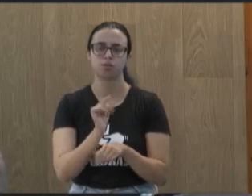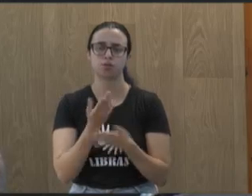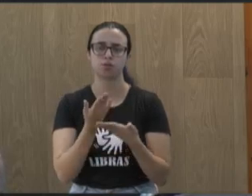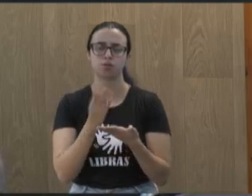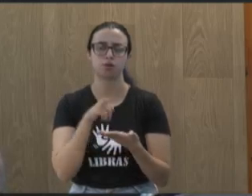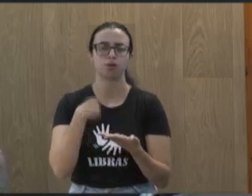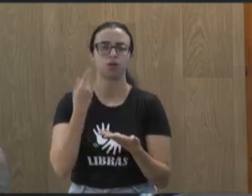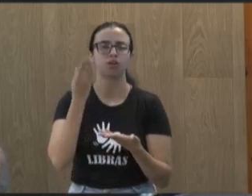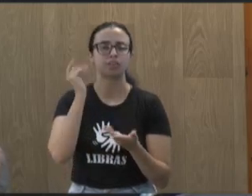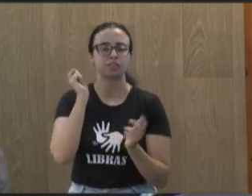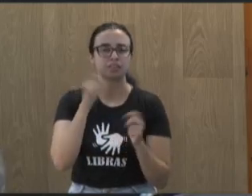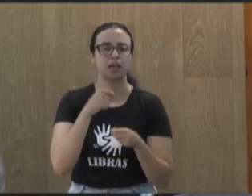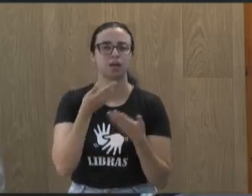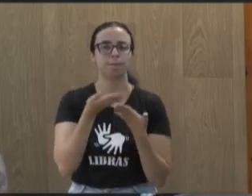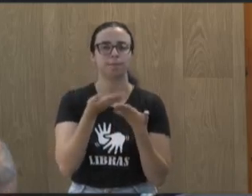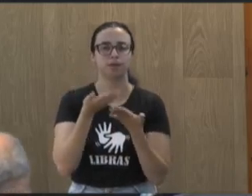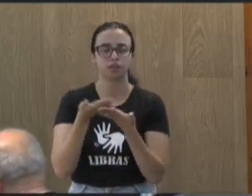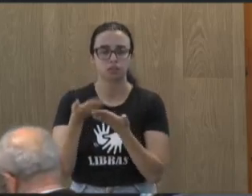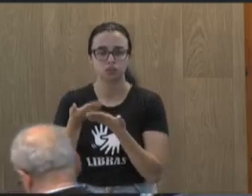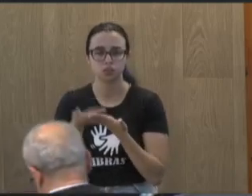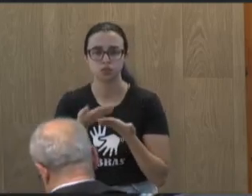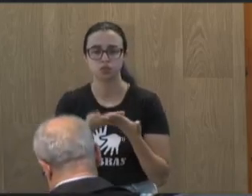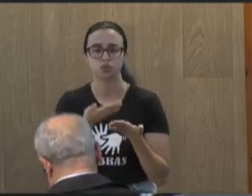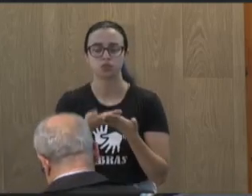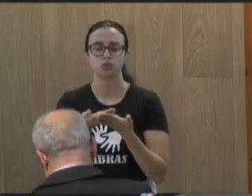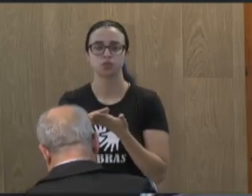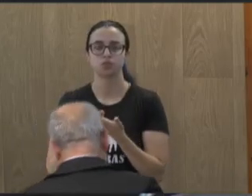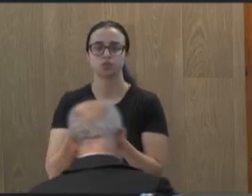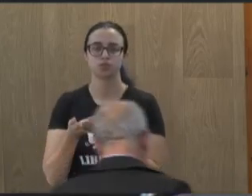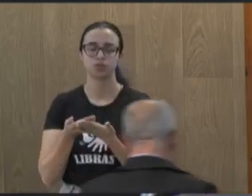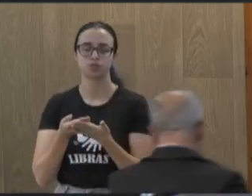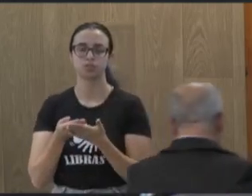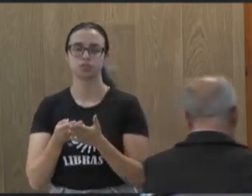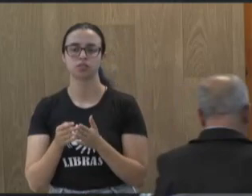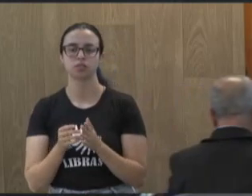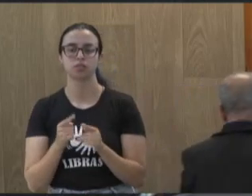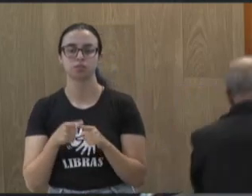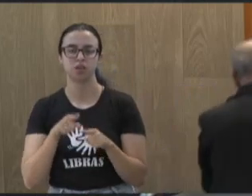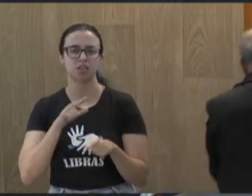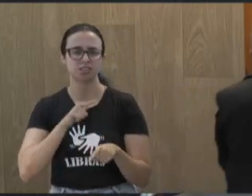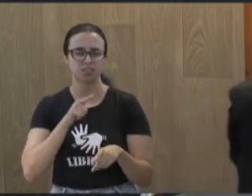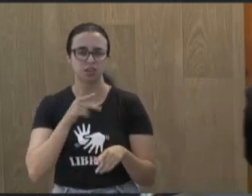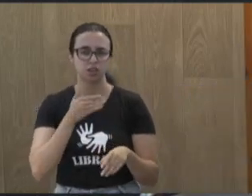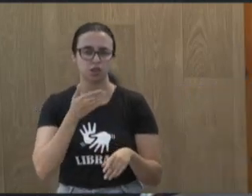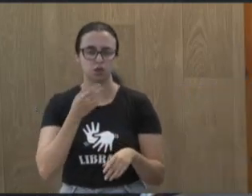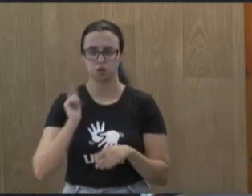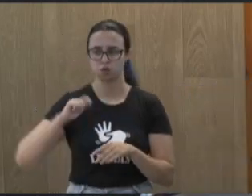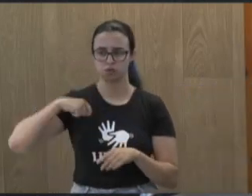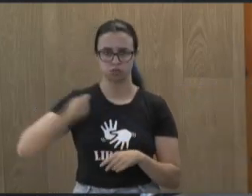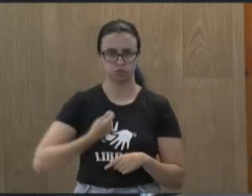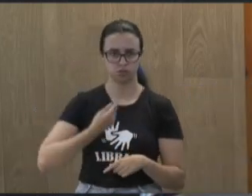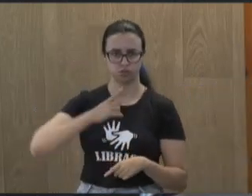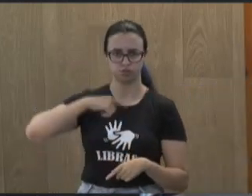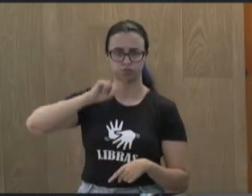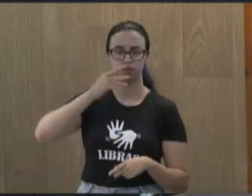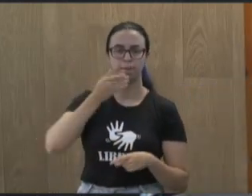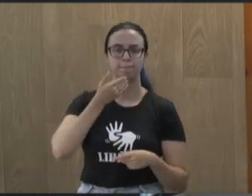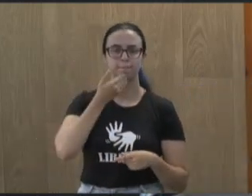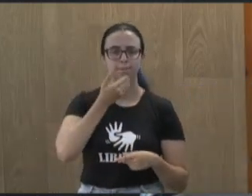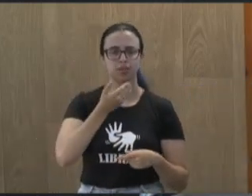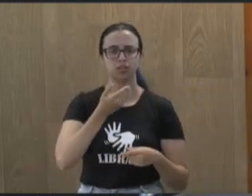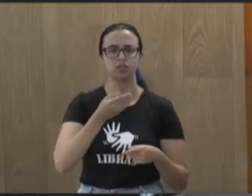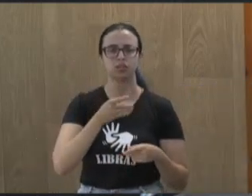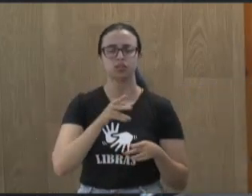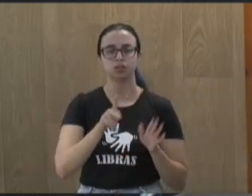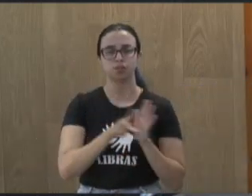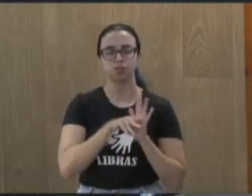lá no Niterói, que uma questão de arma era próxima à escola. Eu nem sabia disso. Então, por